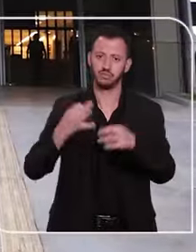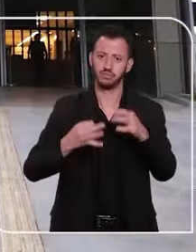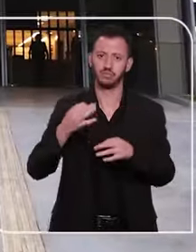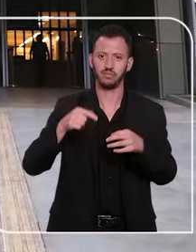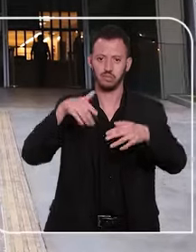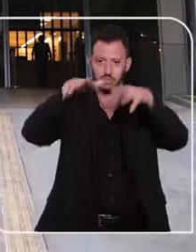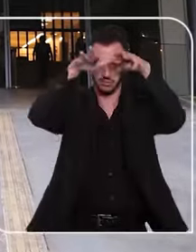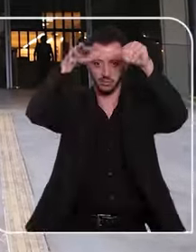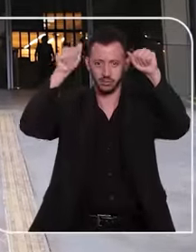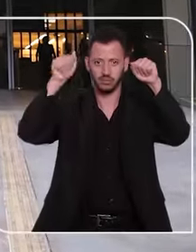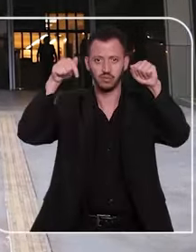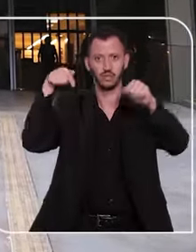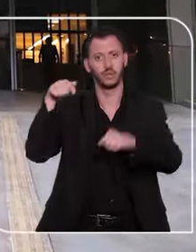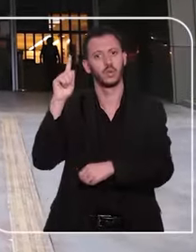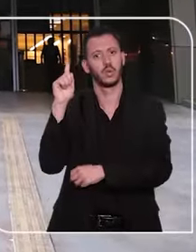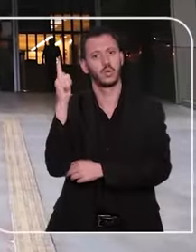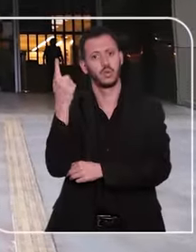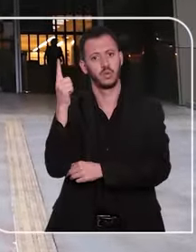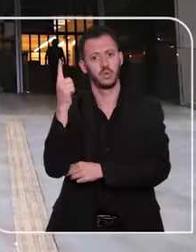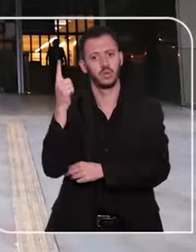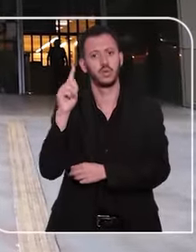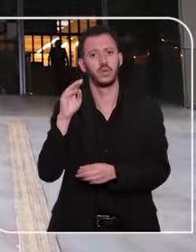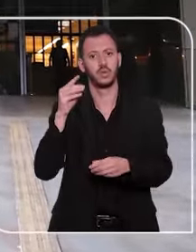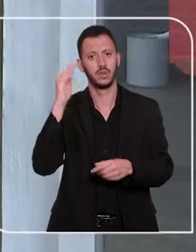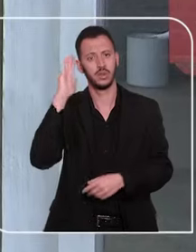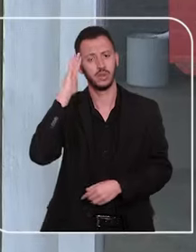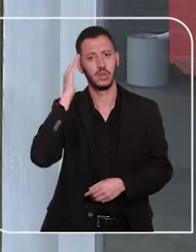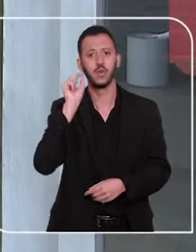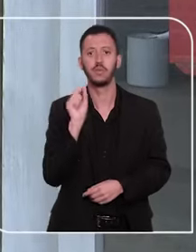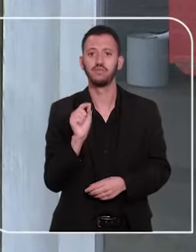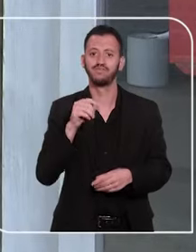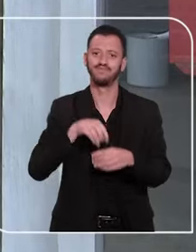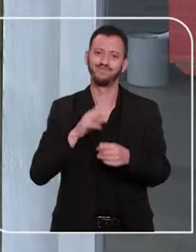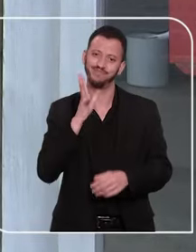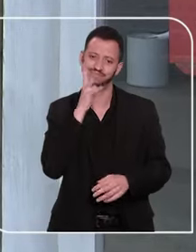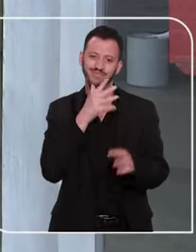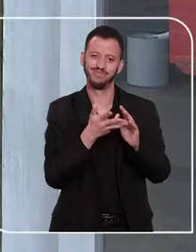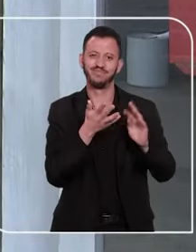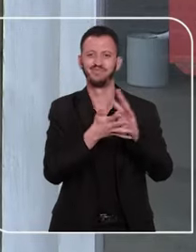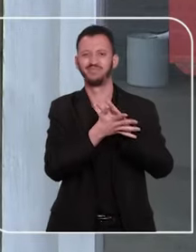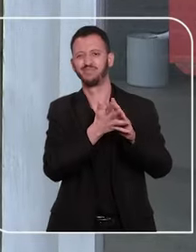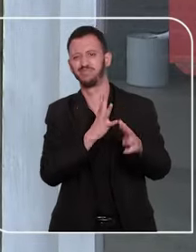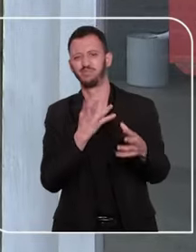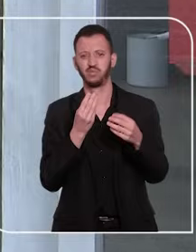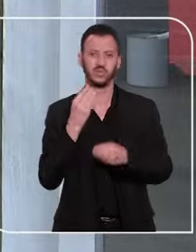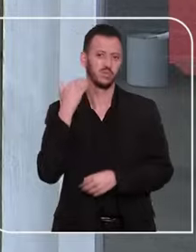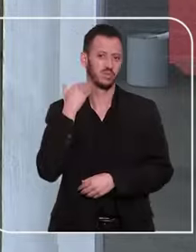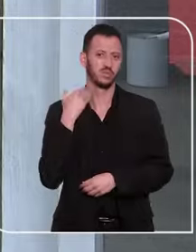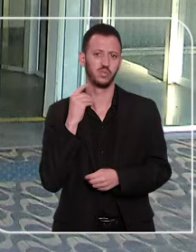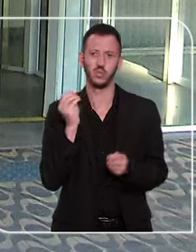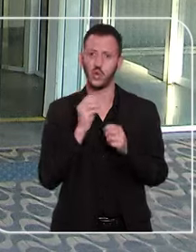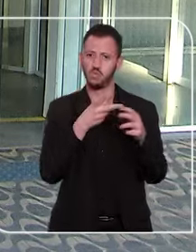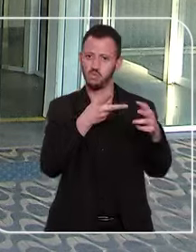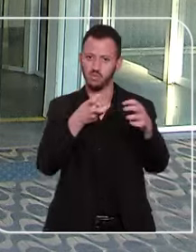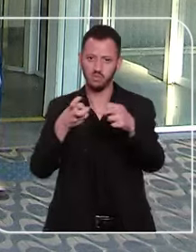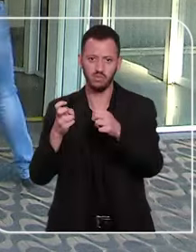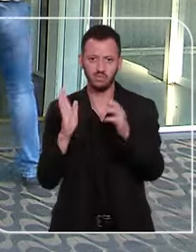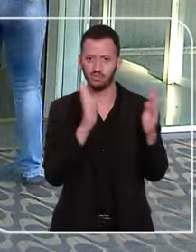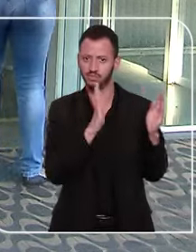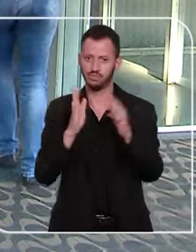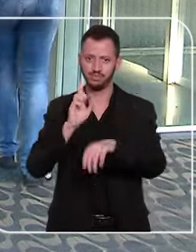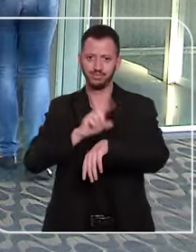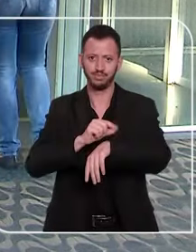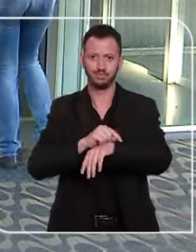repetitivas julgado pelo Tribunal de Justiça de Goiás que entendeu que a demora excessiva no atendimento bancário quando não